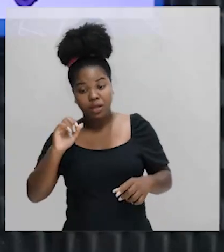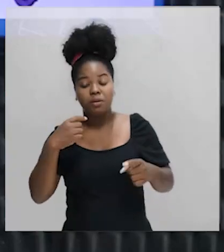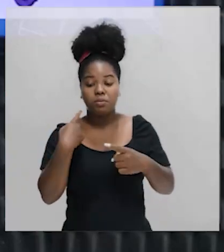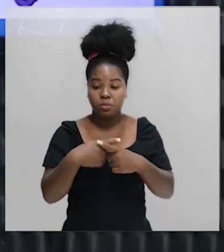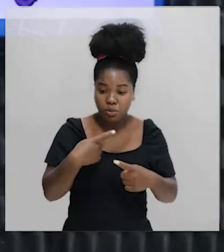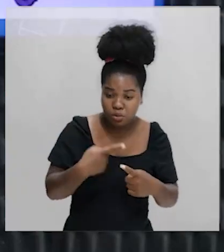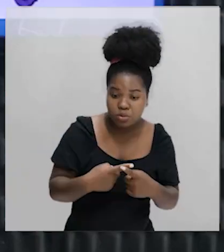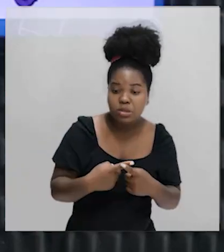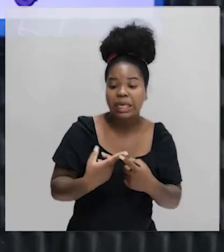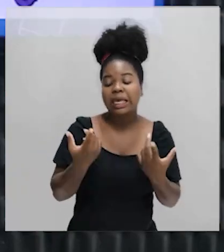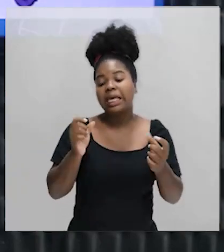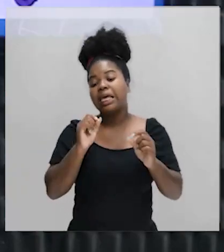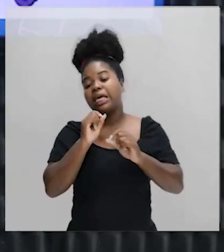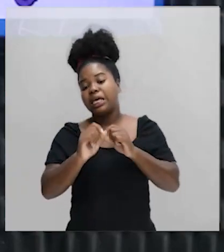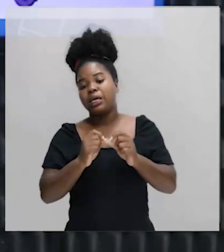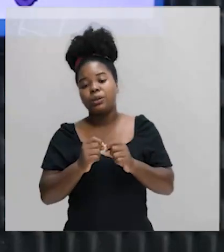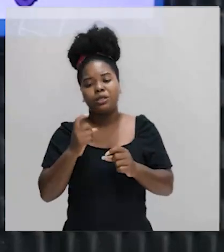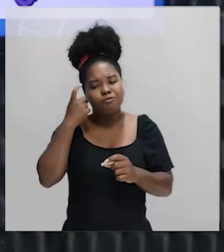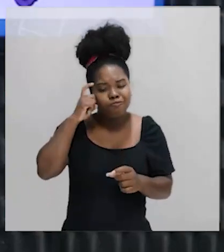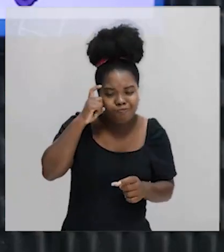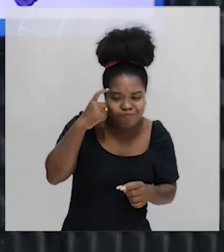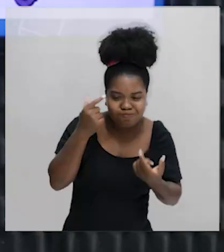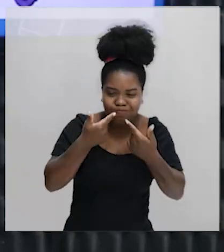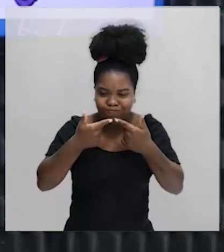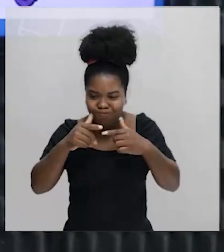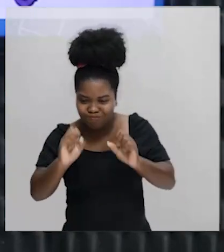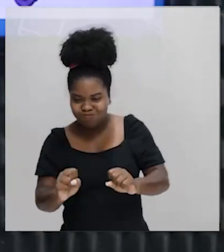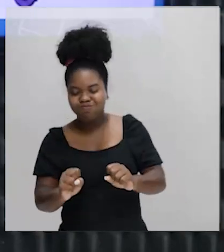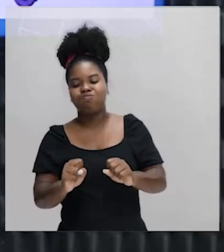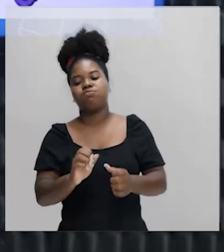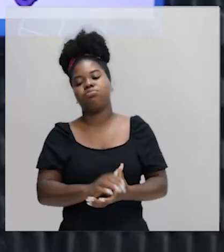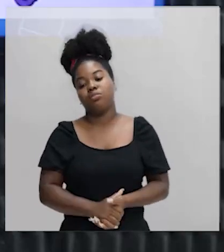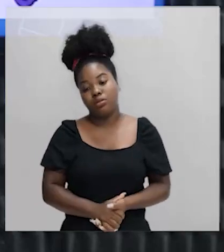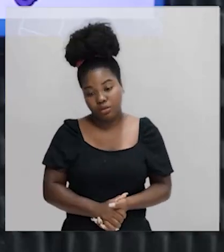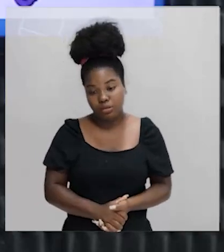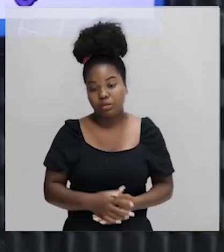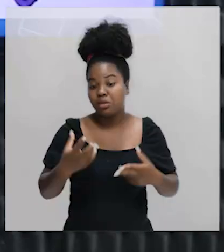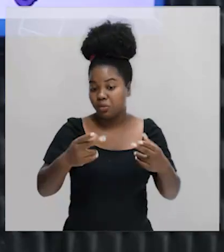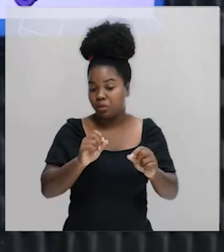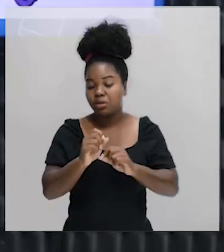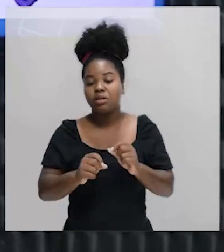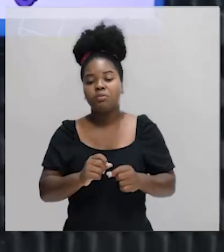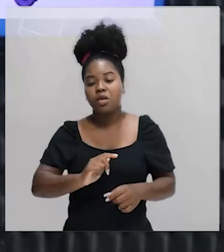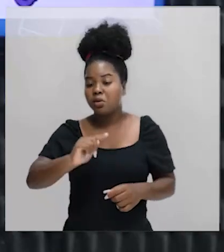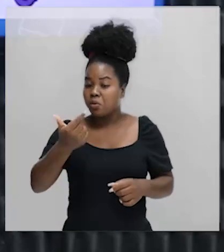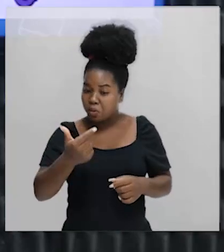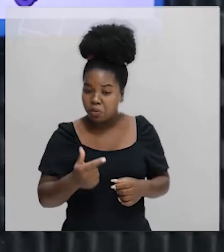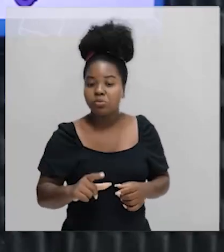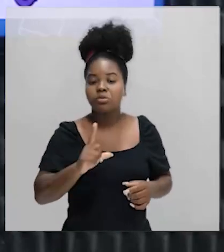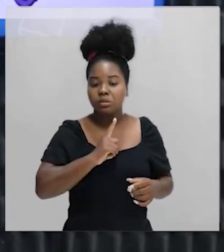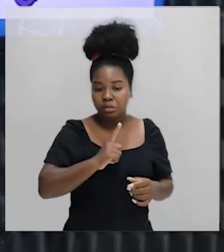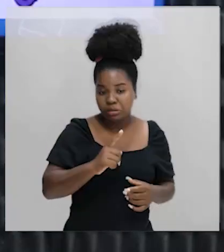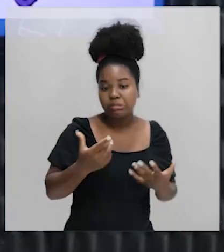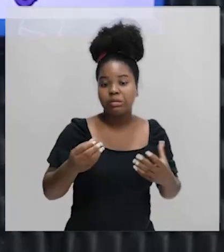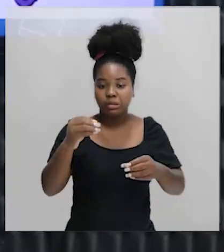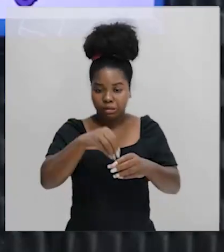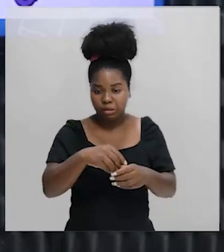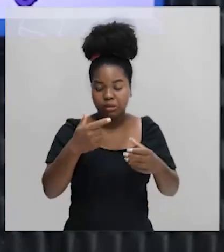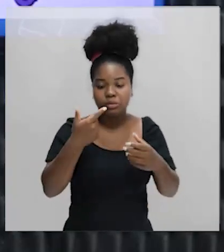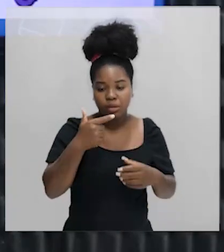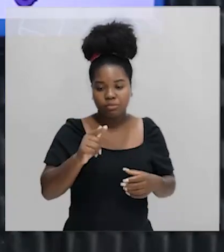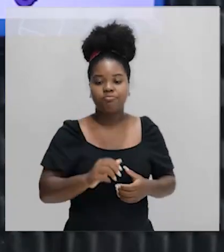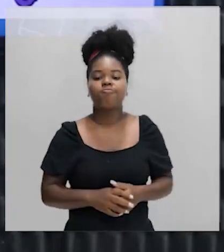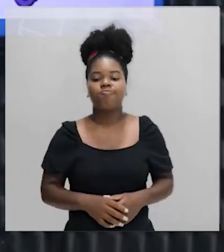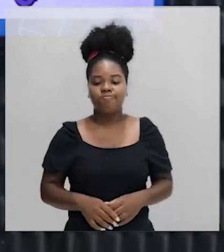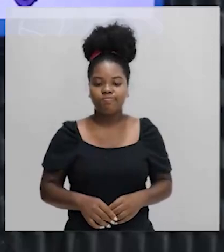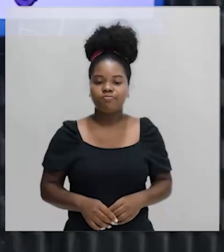verdade, ele acaba sendo um vício de linguagem, assim como o pleonasmo, assim como outros vícios de linguagem que nós também